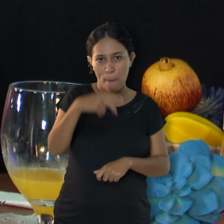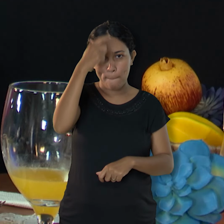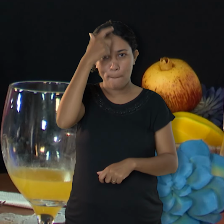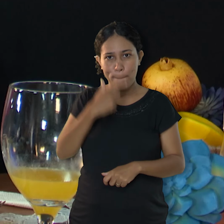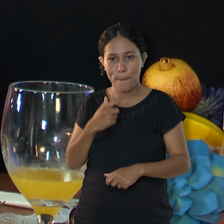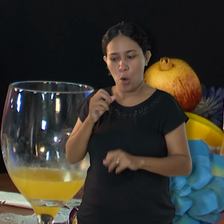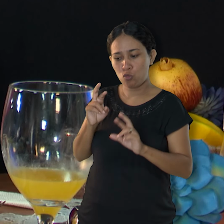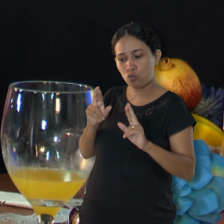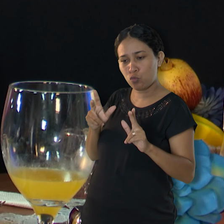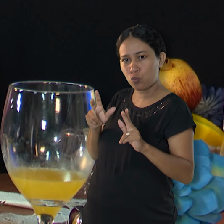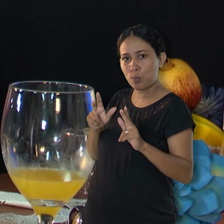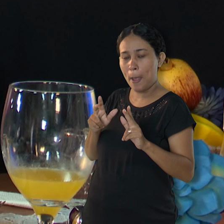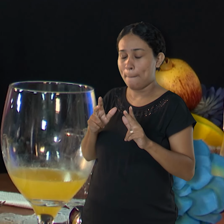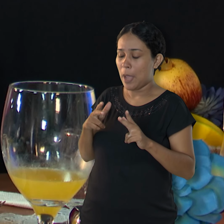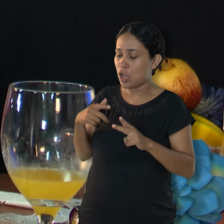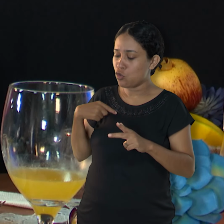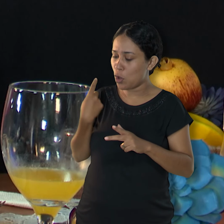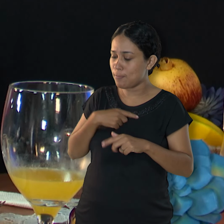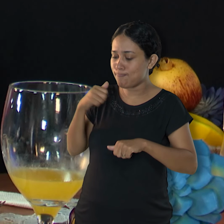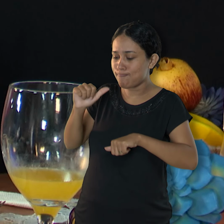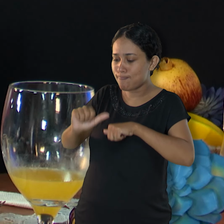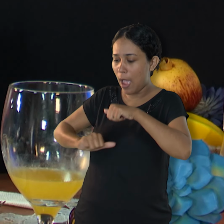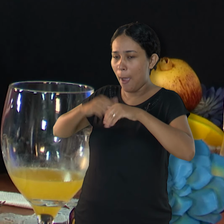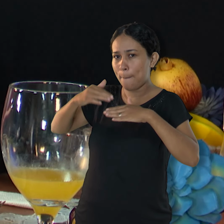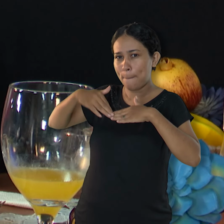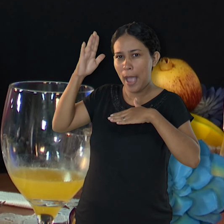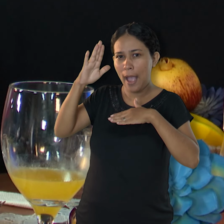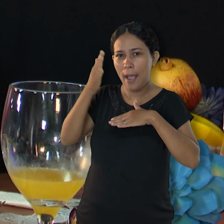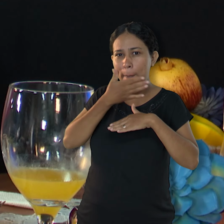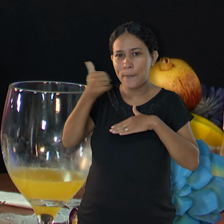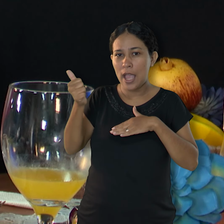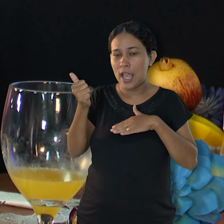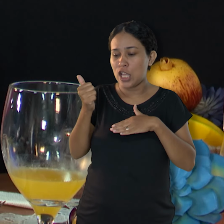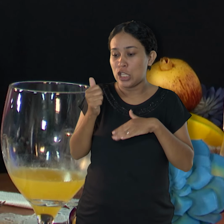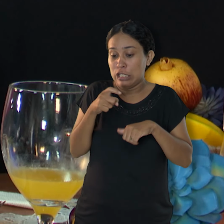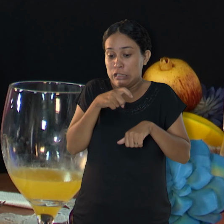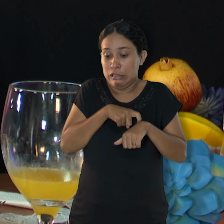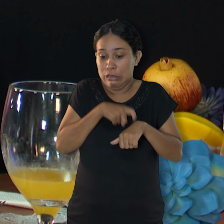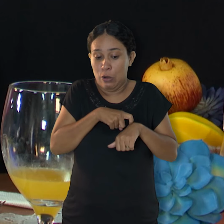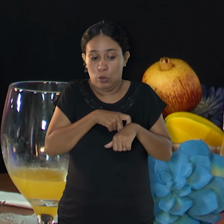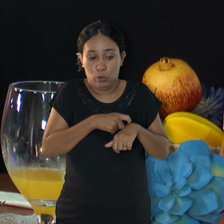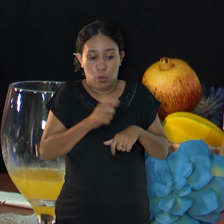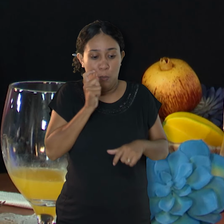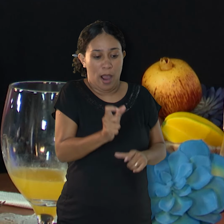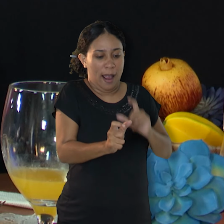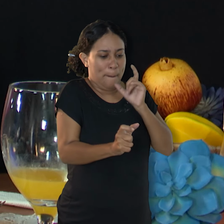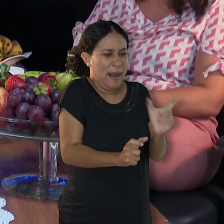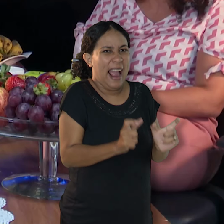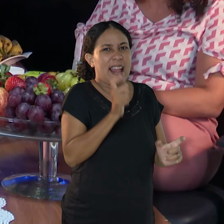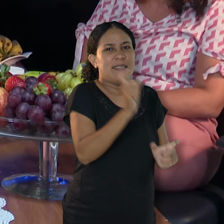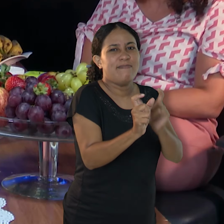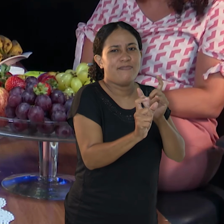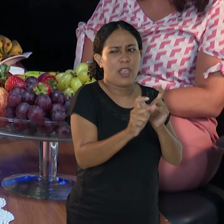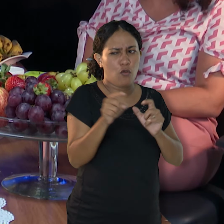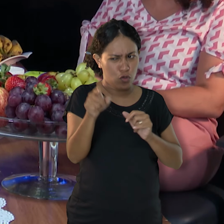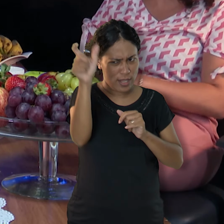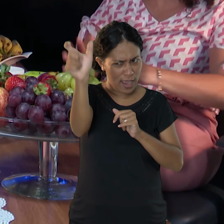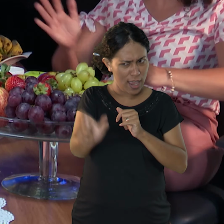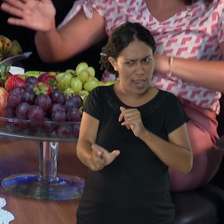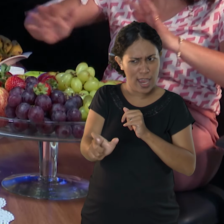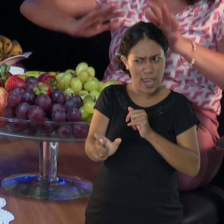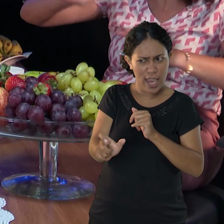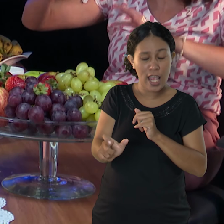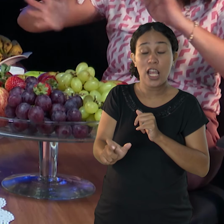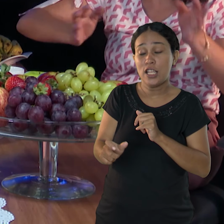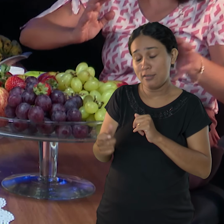tem que amadurecer. Às vezes a gente, na paixão, no calor do momento, fala de uma forma muito ríspida. Às vezes você é assim, você fala falo, geralmente. Você é